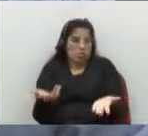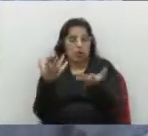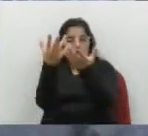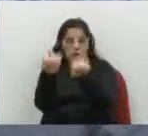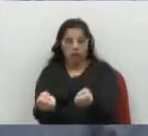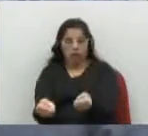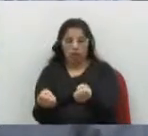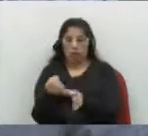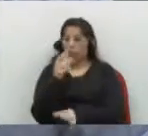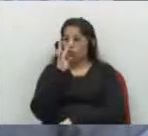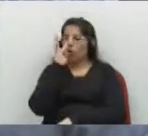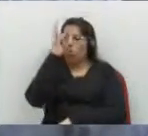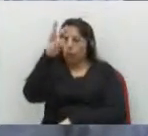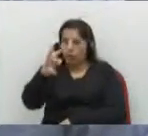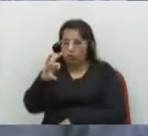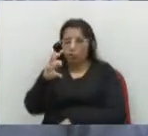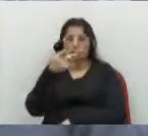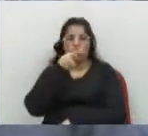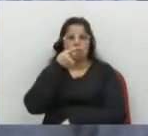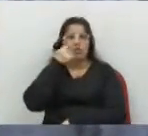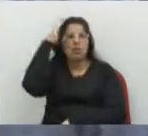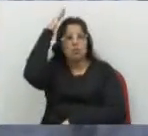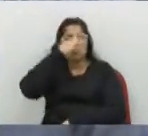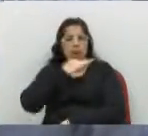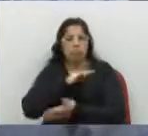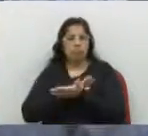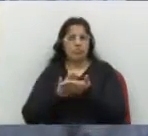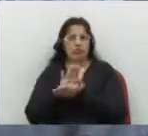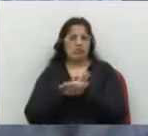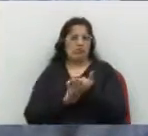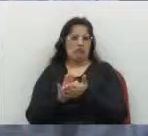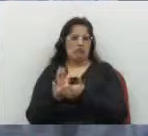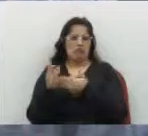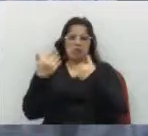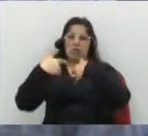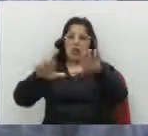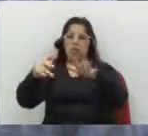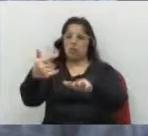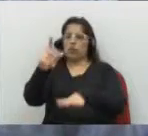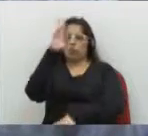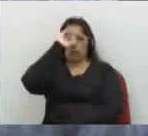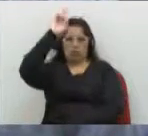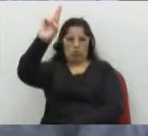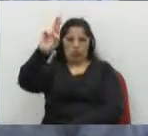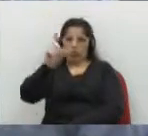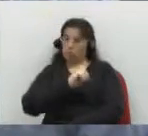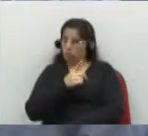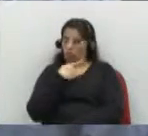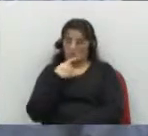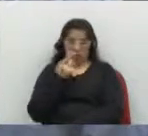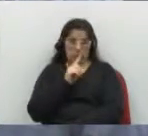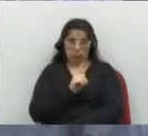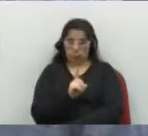Eu não estou denegrindo a imagem da escola, nada, não estou falando que é terra de ninguém.